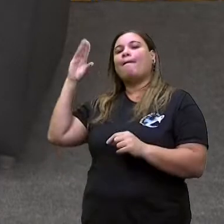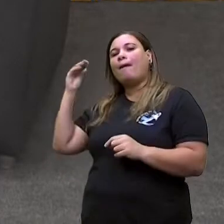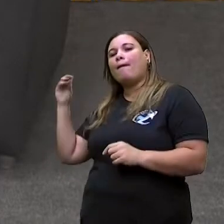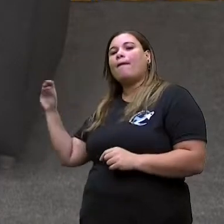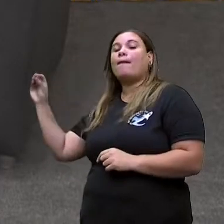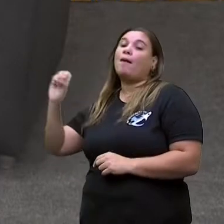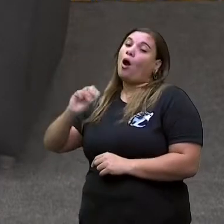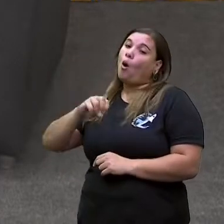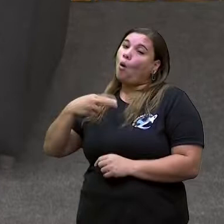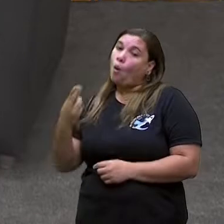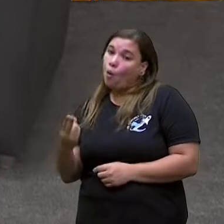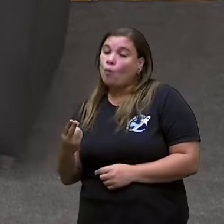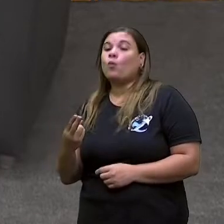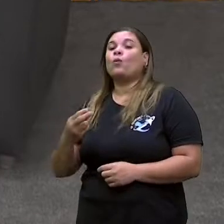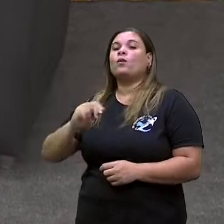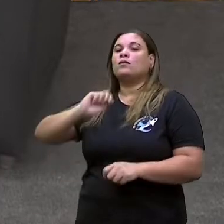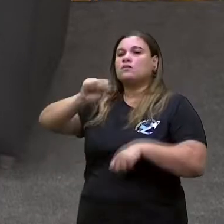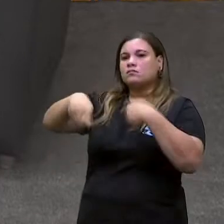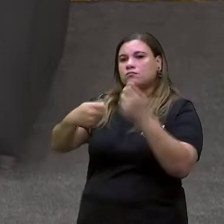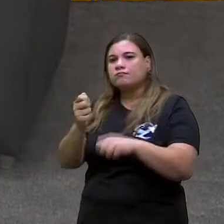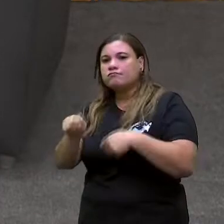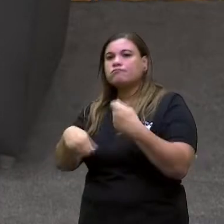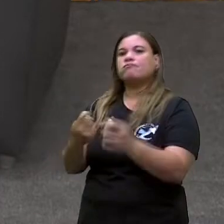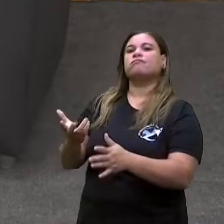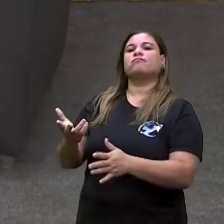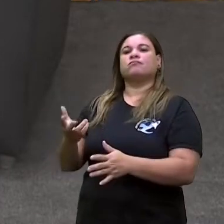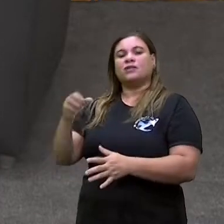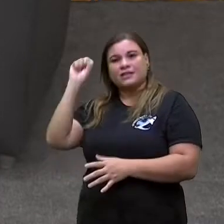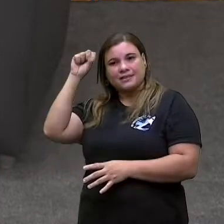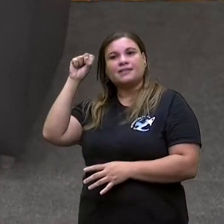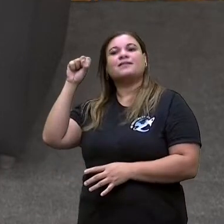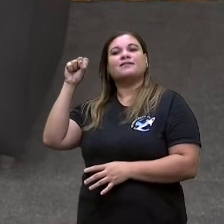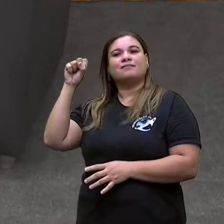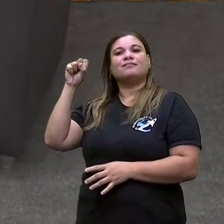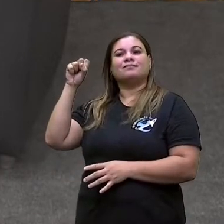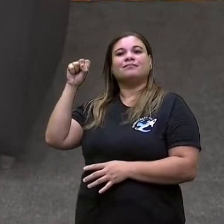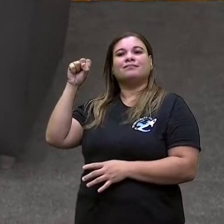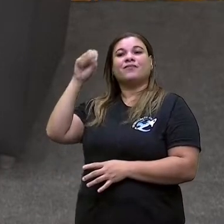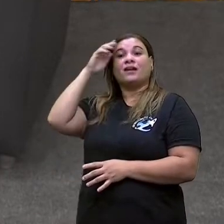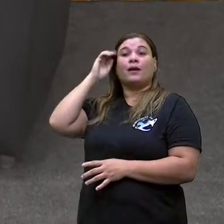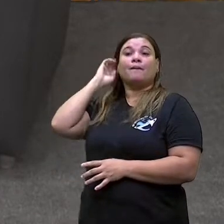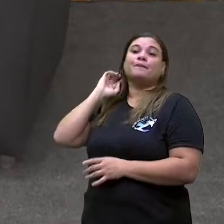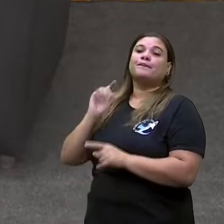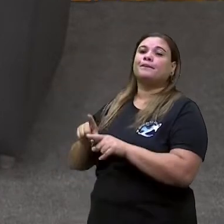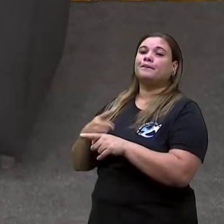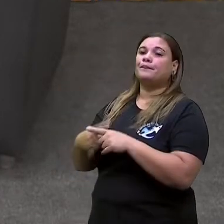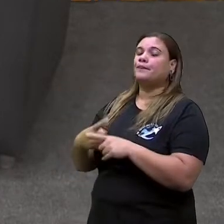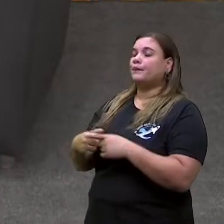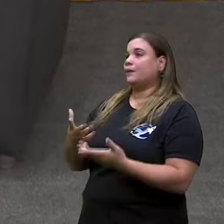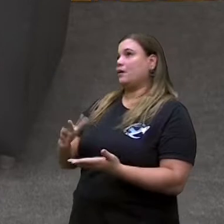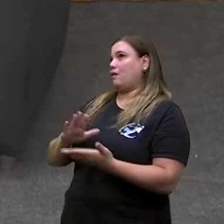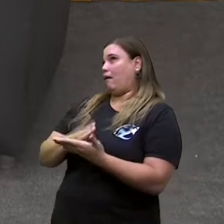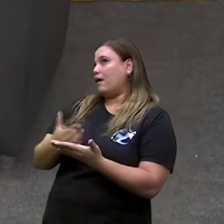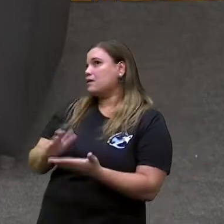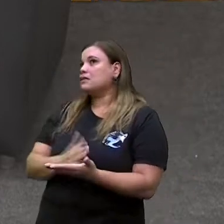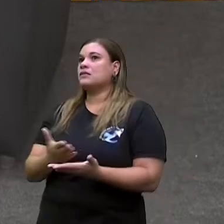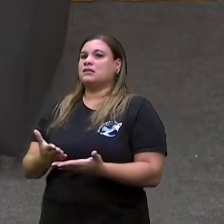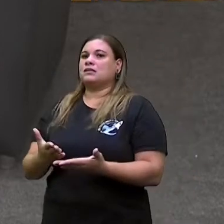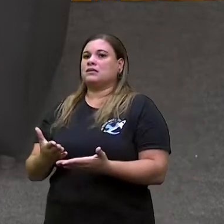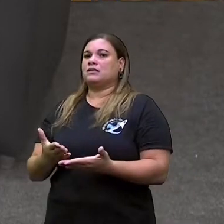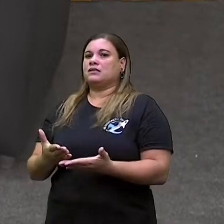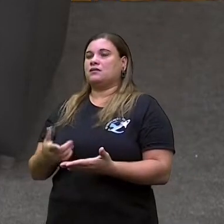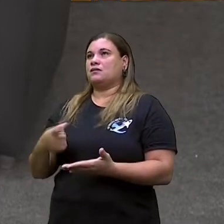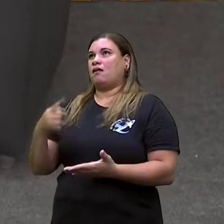uma interpretação, não é? Então, quando eu falo e você me ouve,